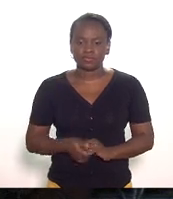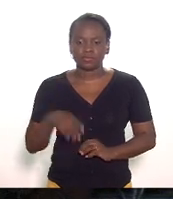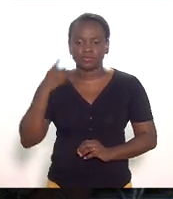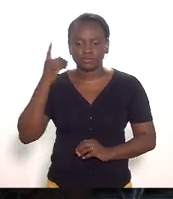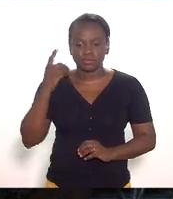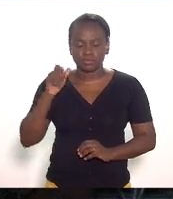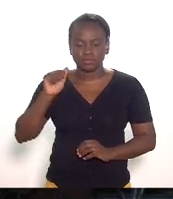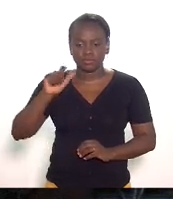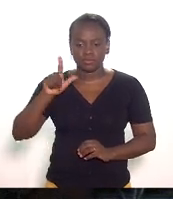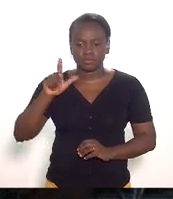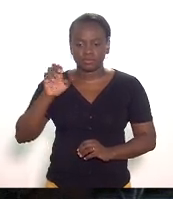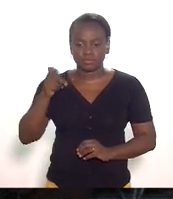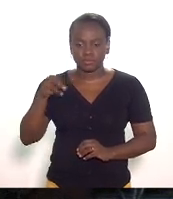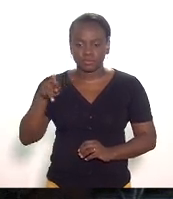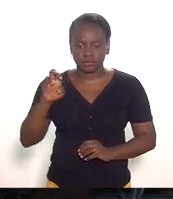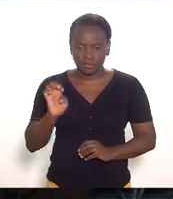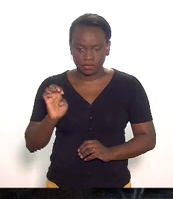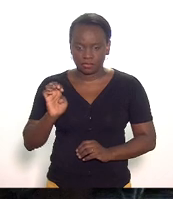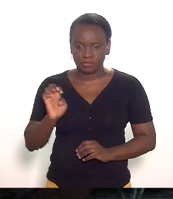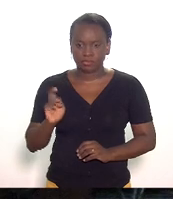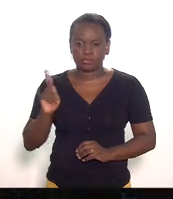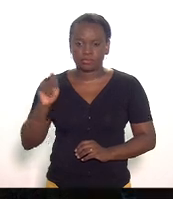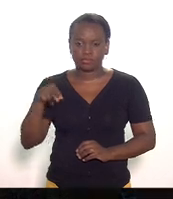Deputado Alexandre Knoploch.